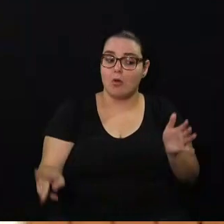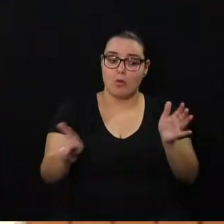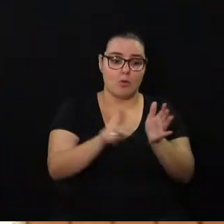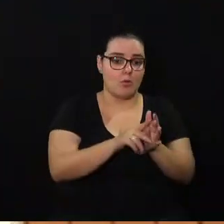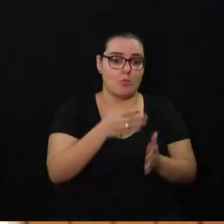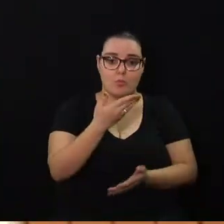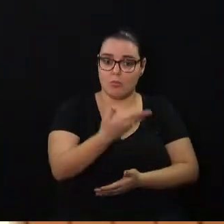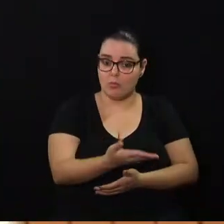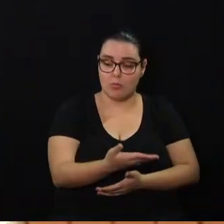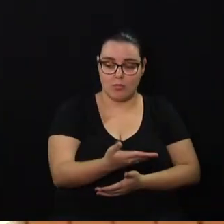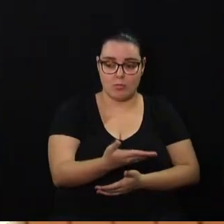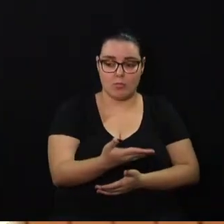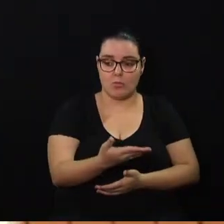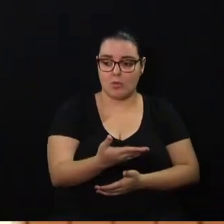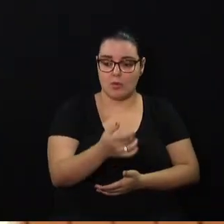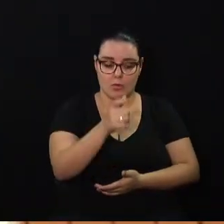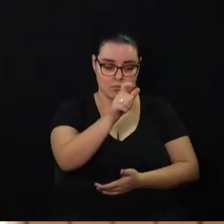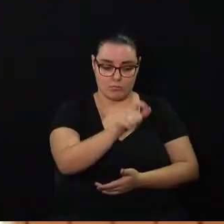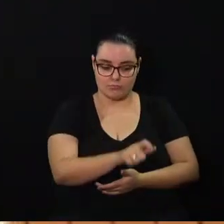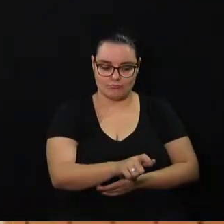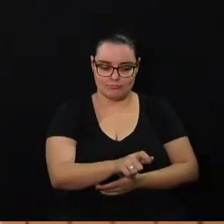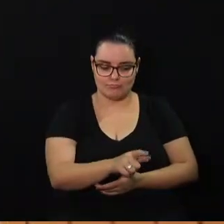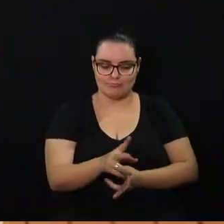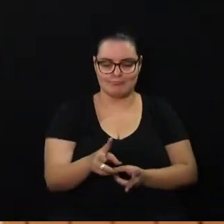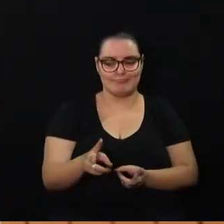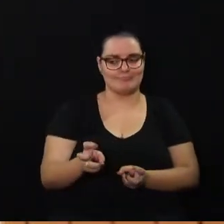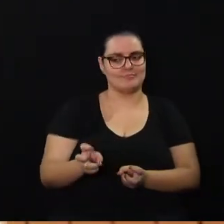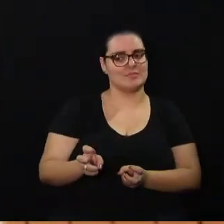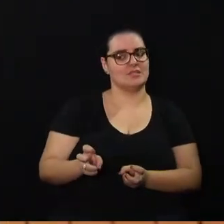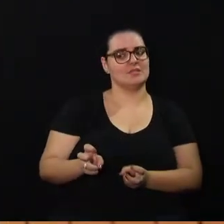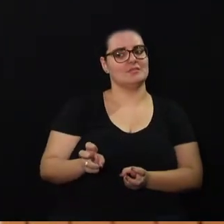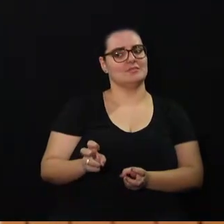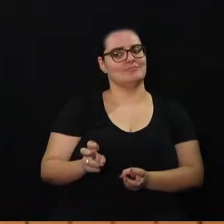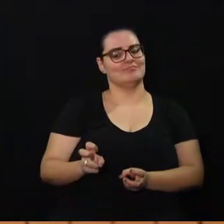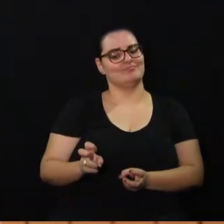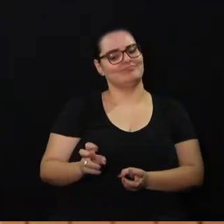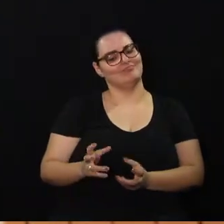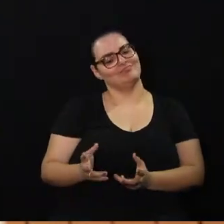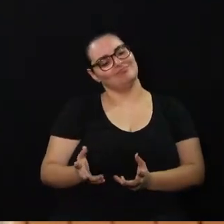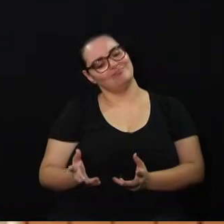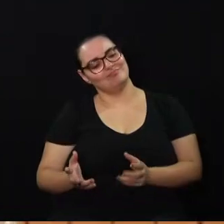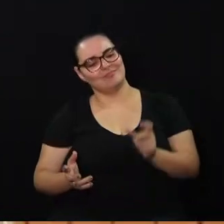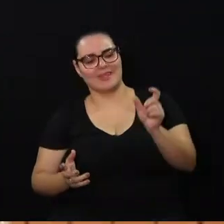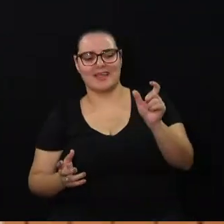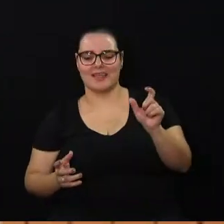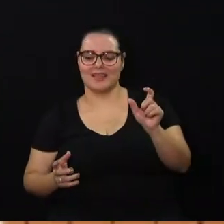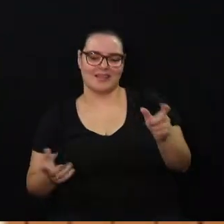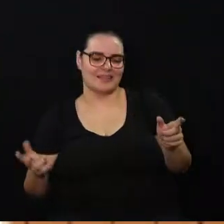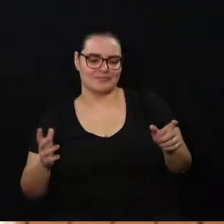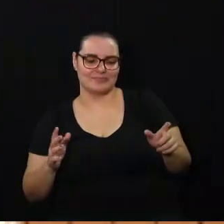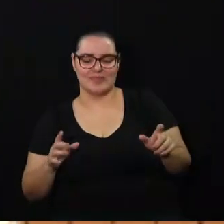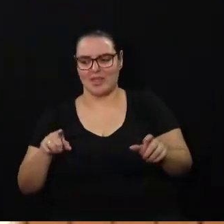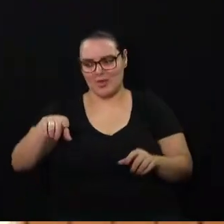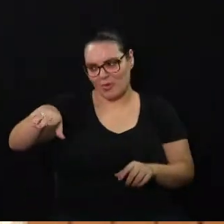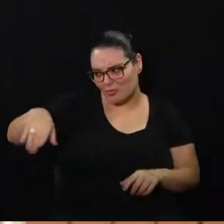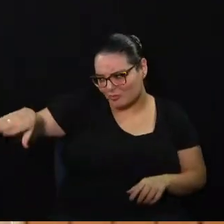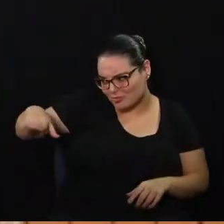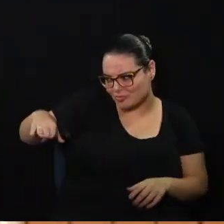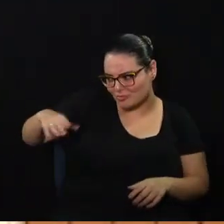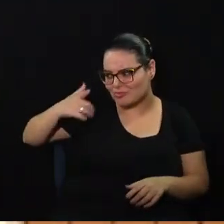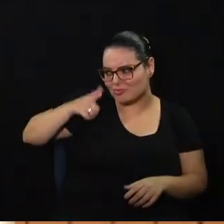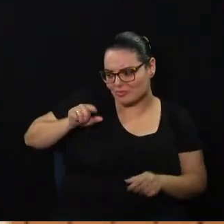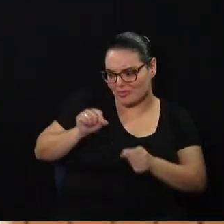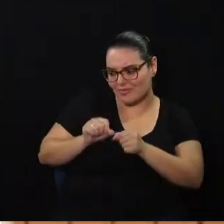começa a perceber é alguns déficits algo que que não estava indo bem é coisas que os outros conseguiram fazer ele não